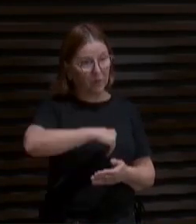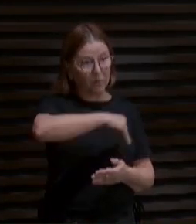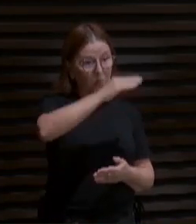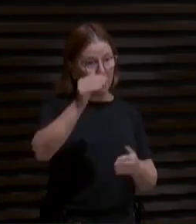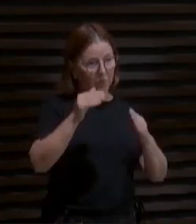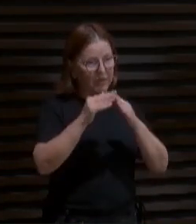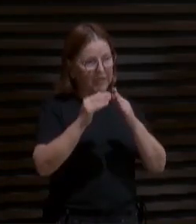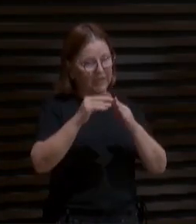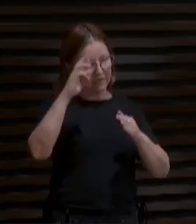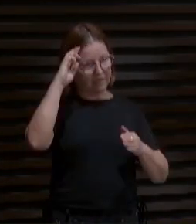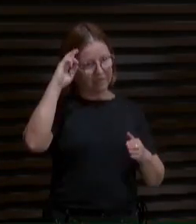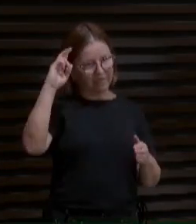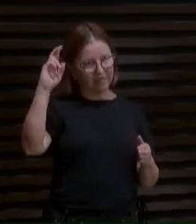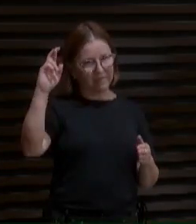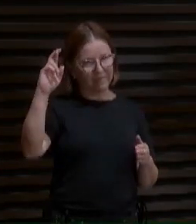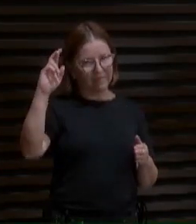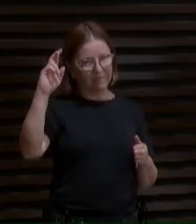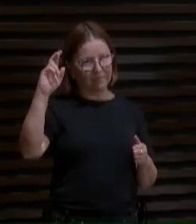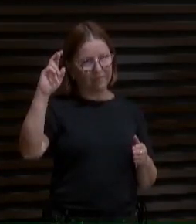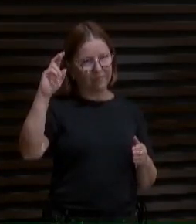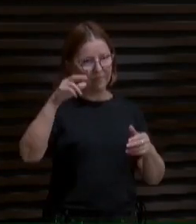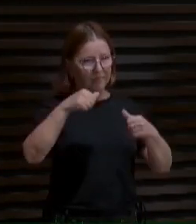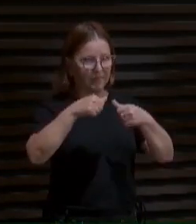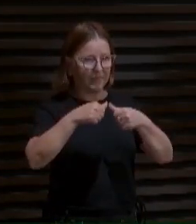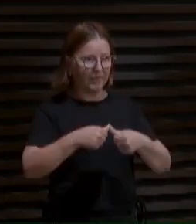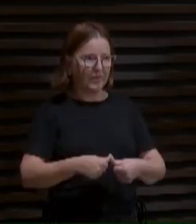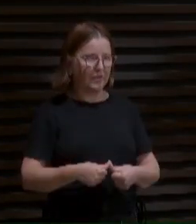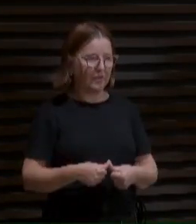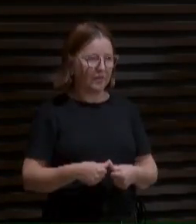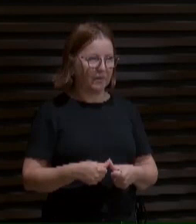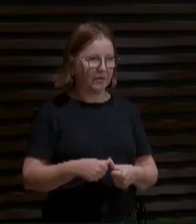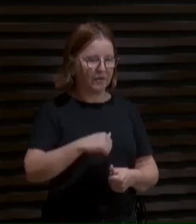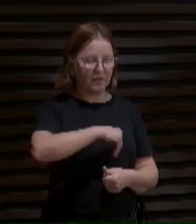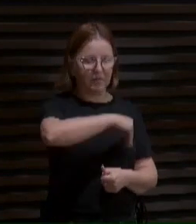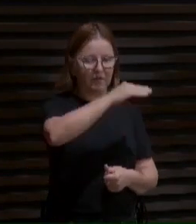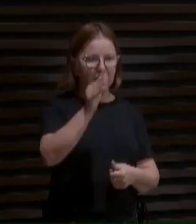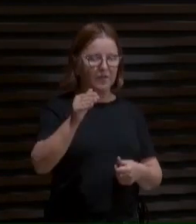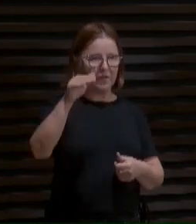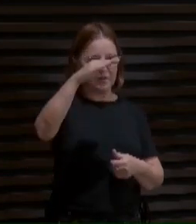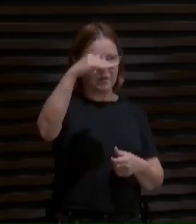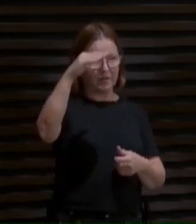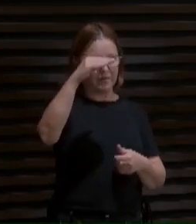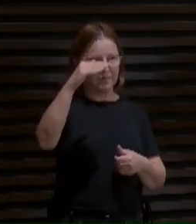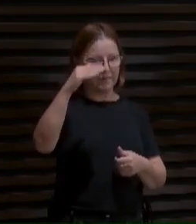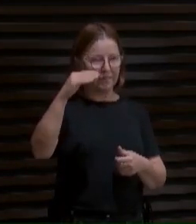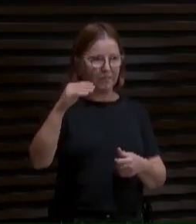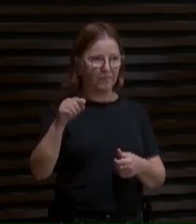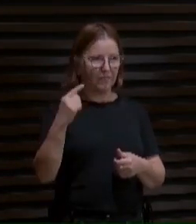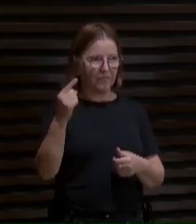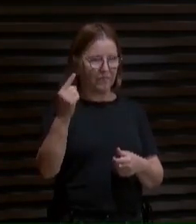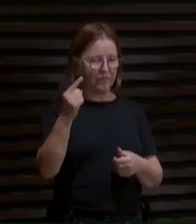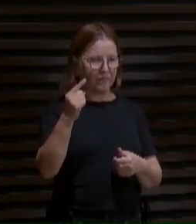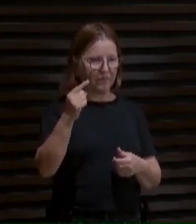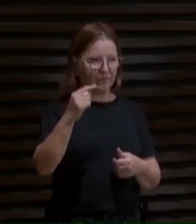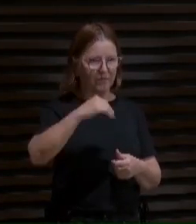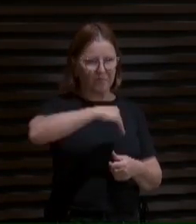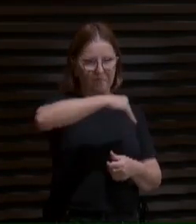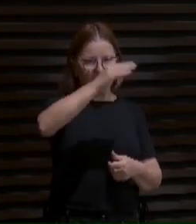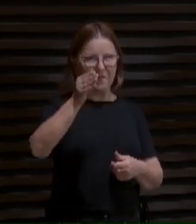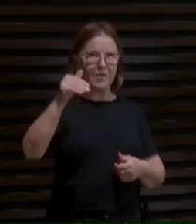do Senhor será estabelecido no cimo dos montes e se elevará sobre os outeiros, que